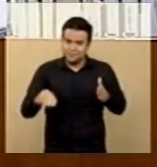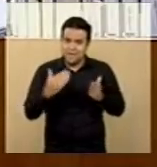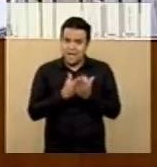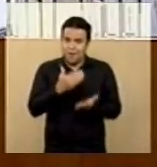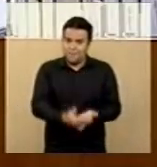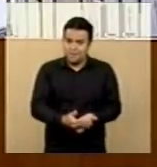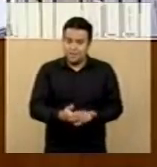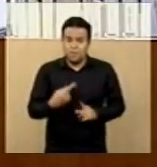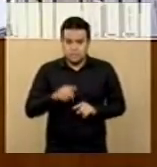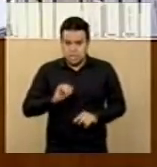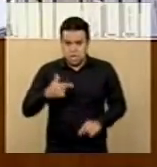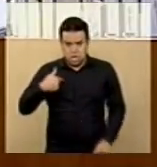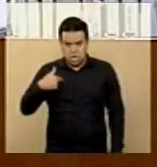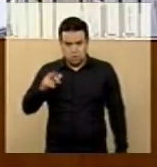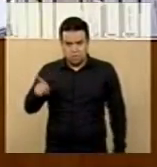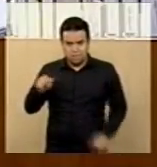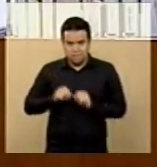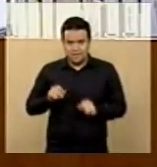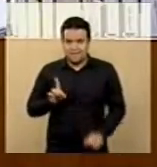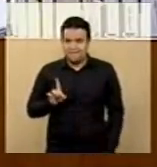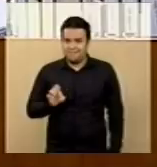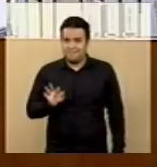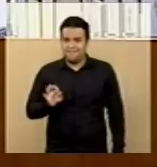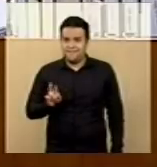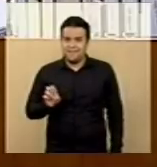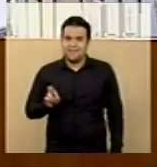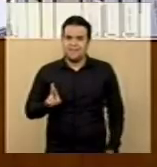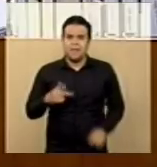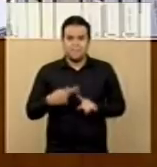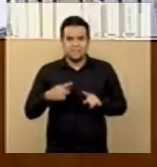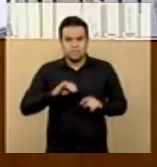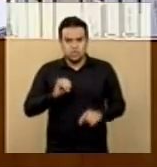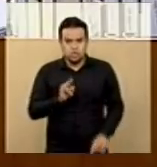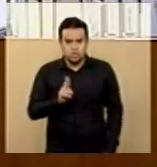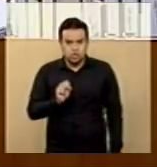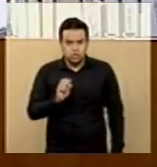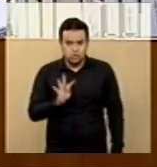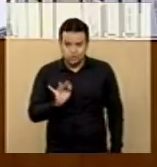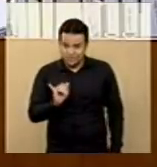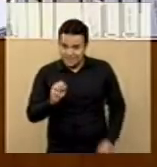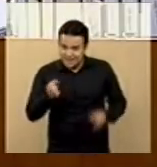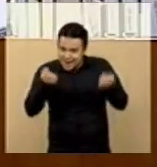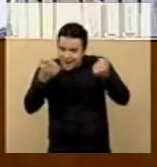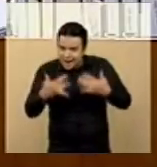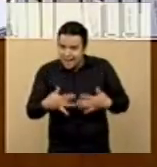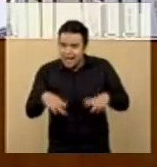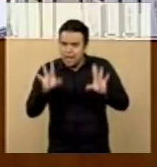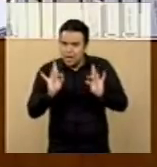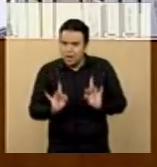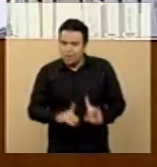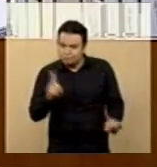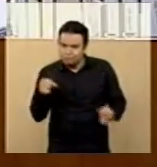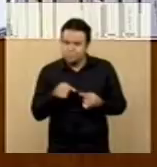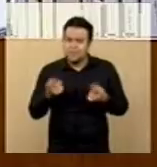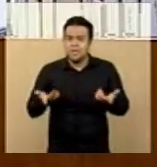eu nem defiro se não for justificado, porque se alonga realmente, e o alongamento de um inquérito